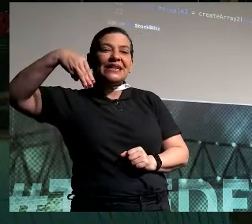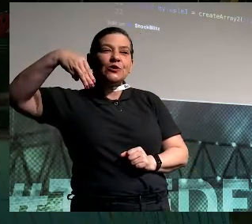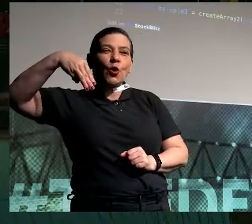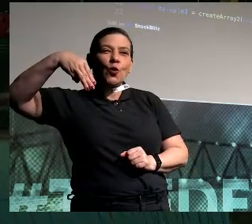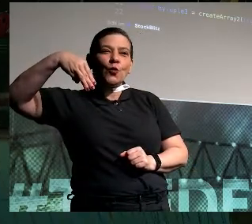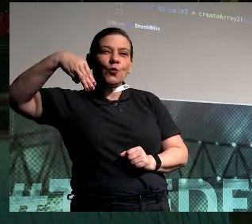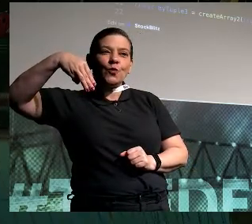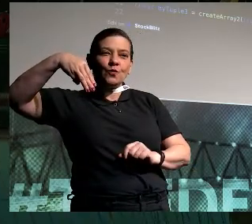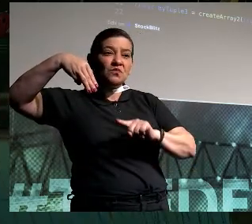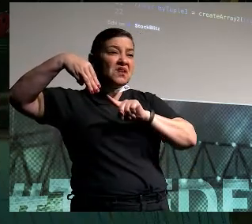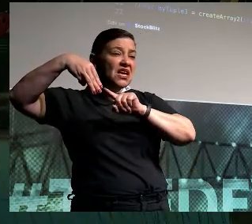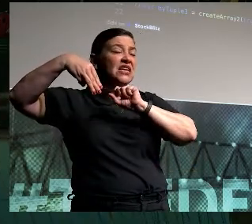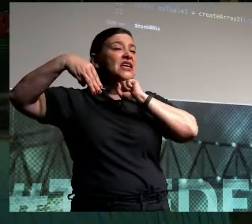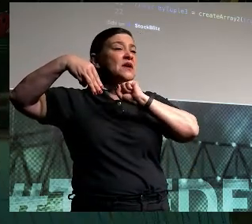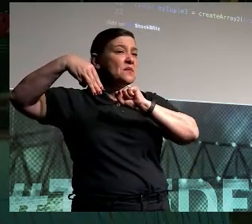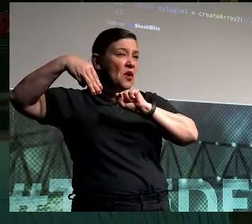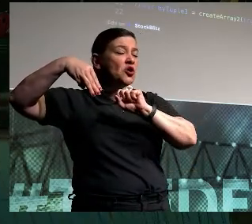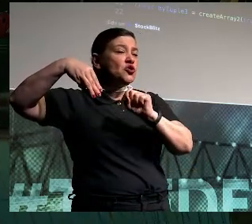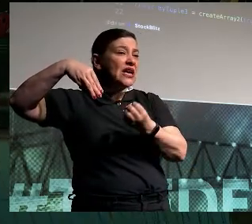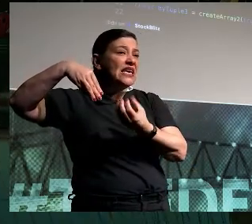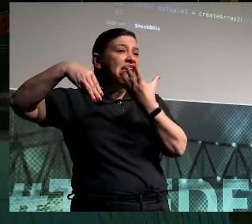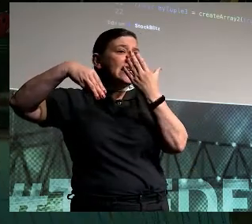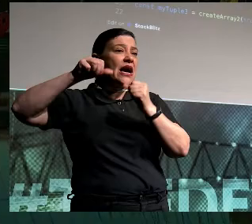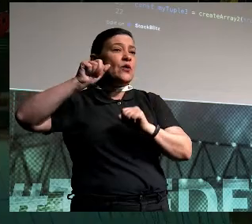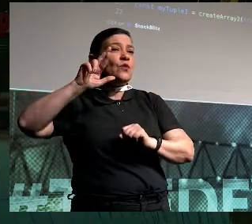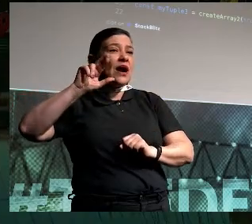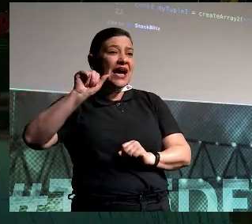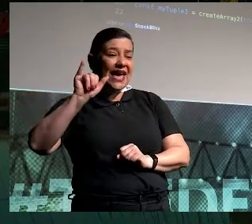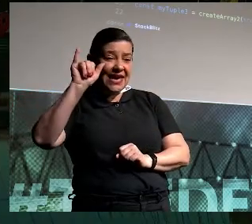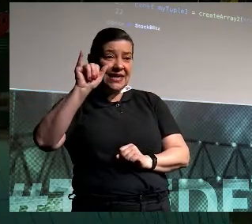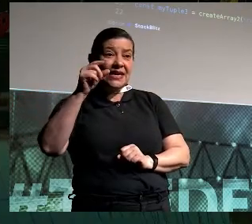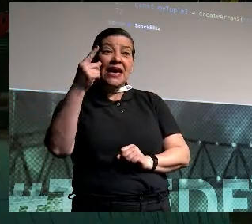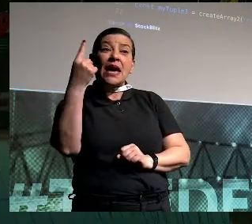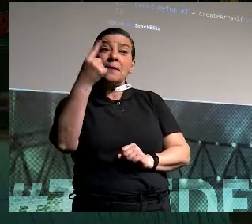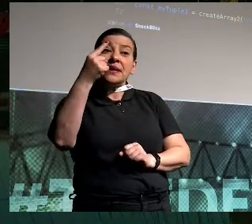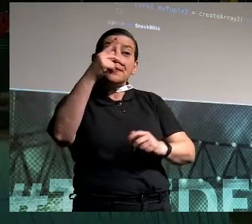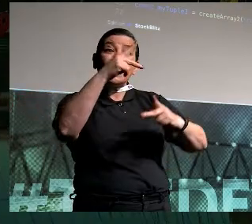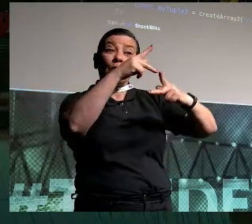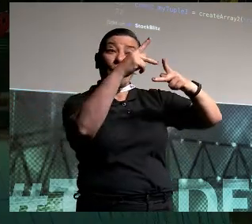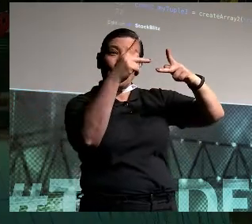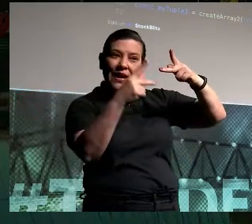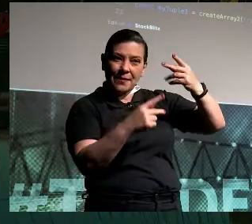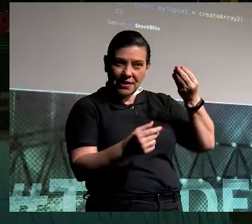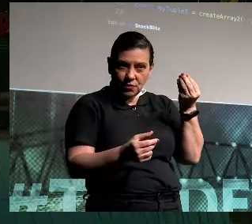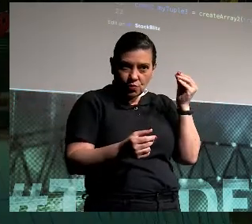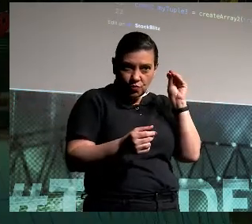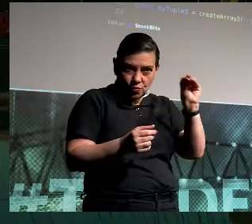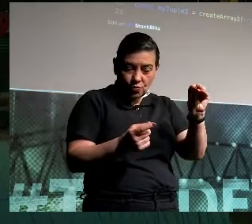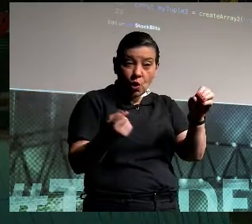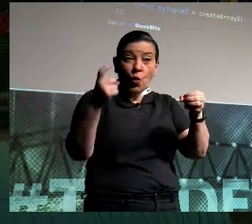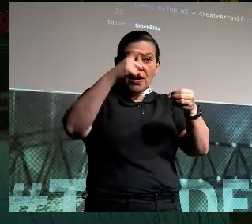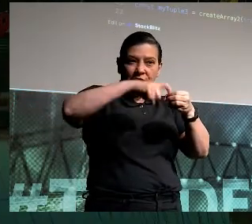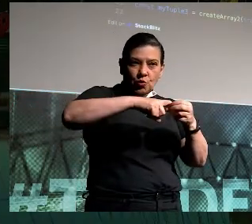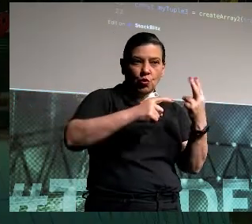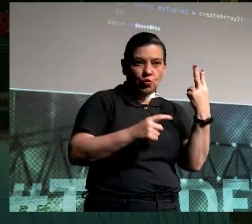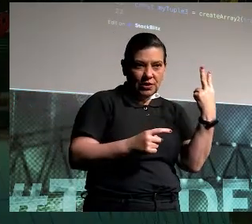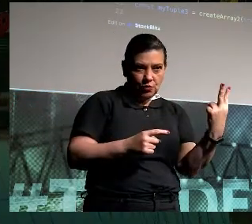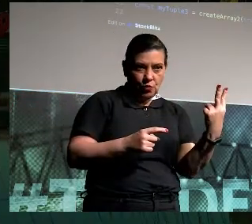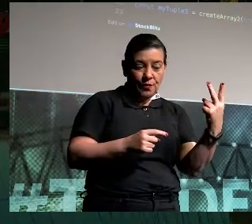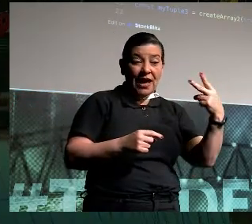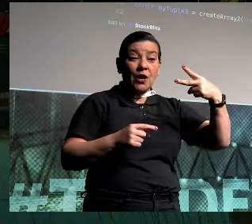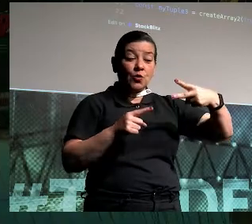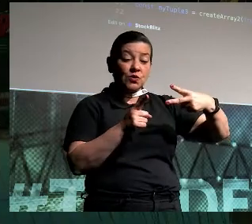um array de qualquer coisa. O primeiro parâmetro que eu passar para essa função vai ser o primeiro do retorno da tupla, o segundo vai ser